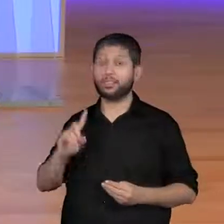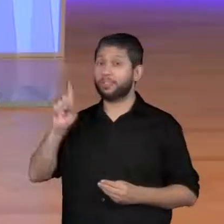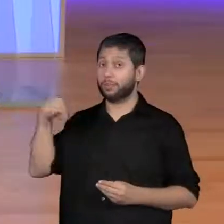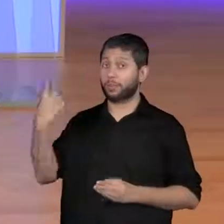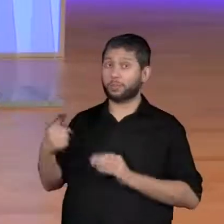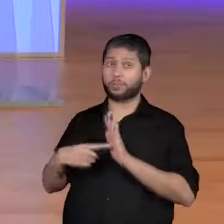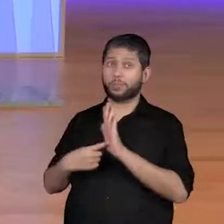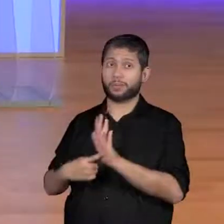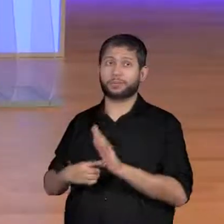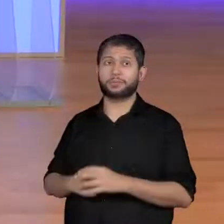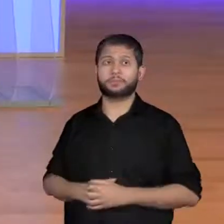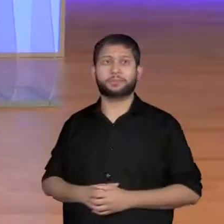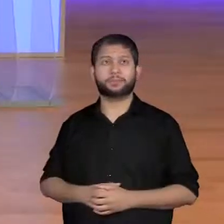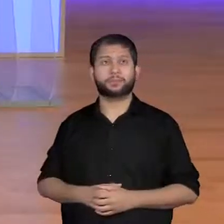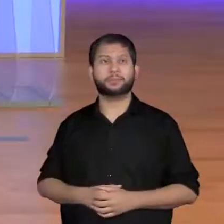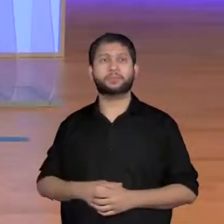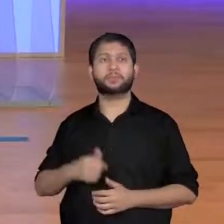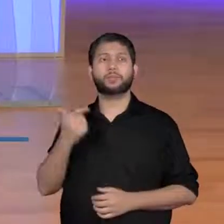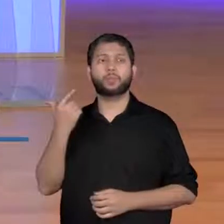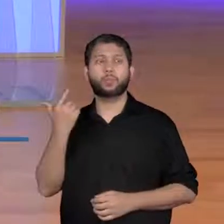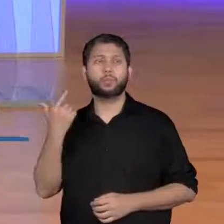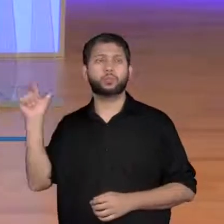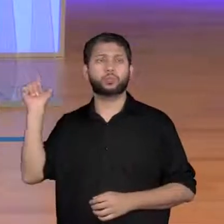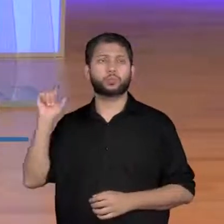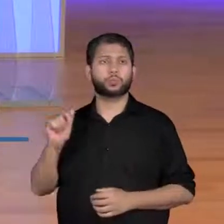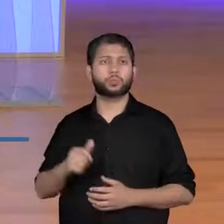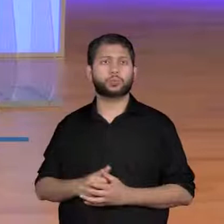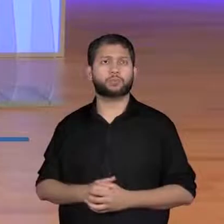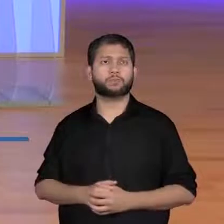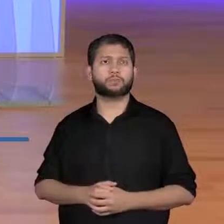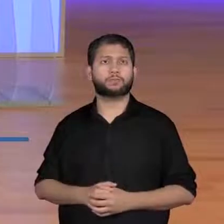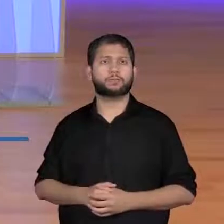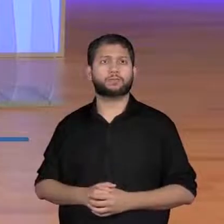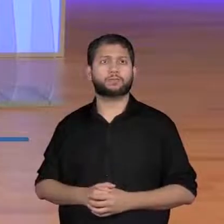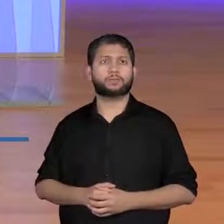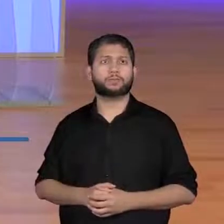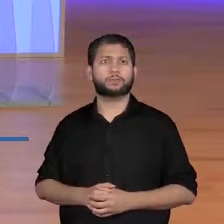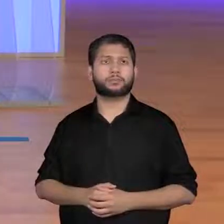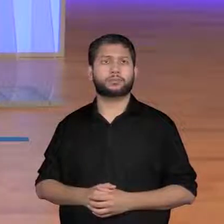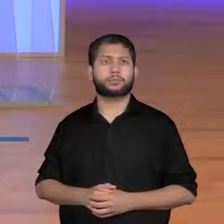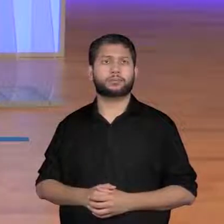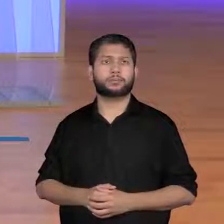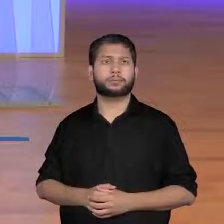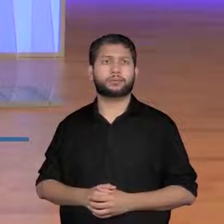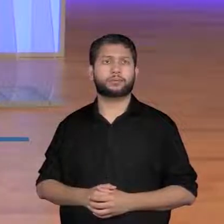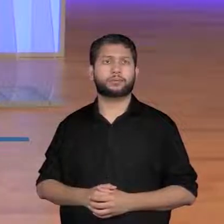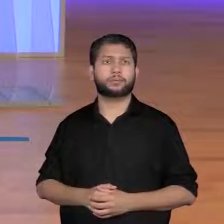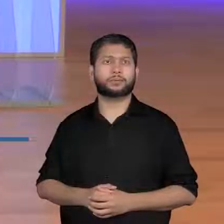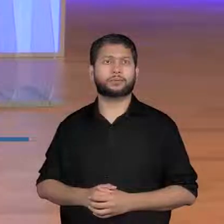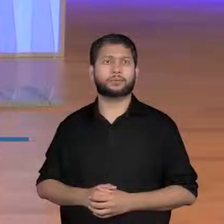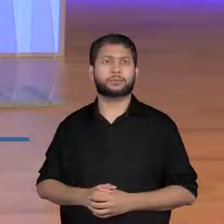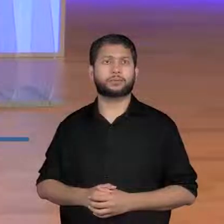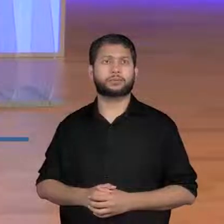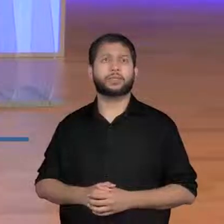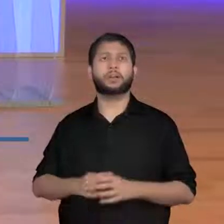final, tá bom? Uhum. Então, um plástico, olha só. Vou voltar nesse aqui. Tá. Bom, você já